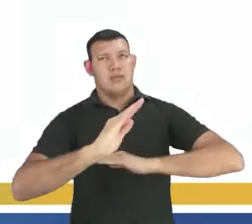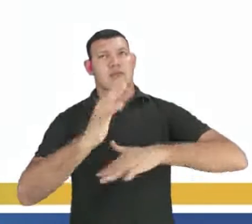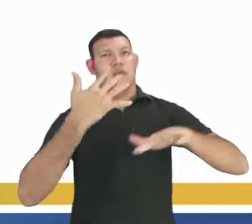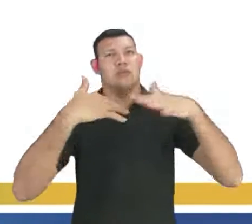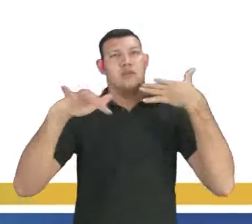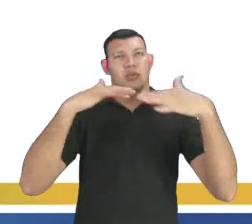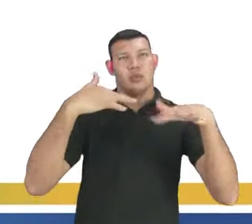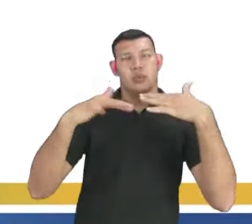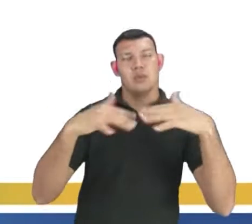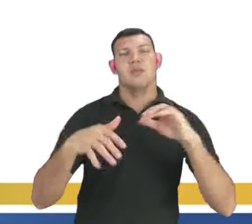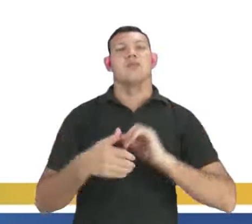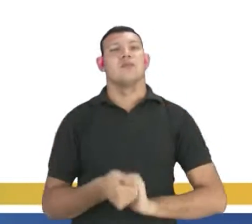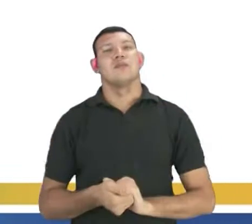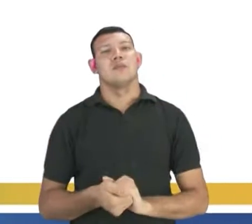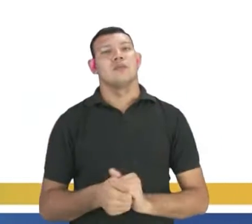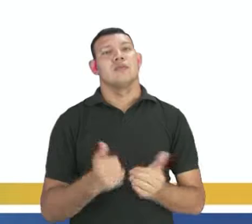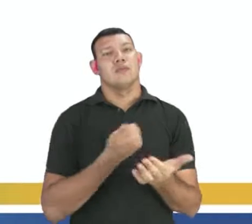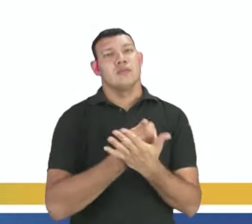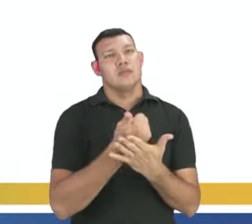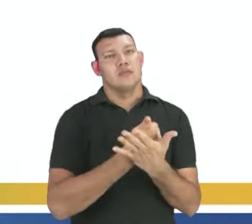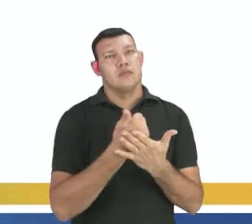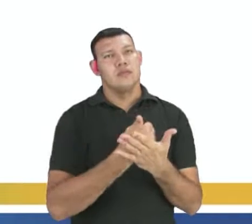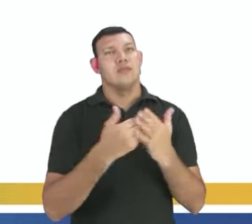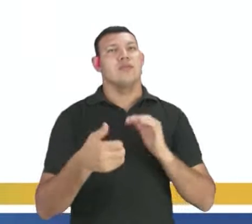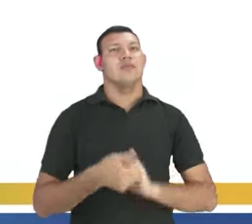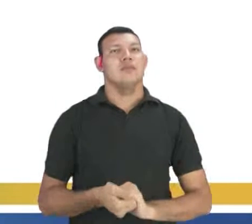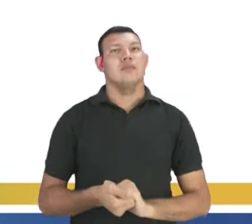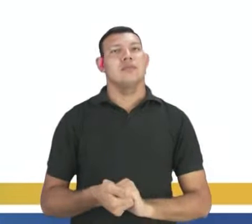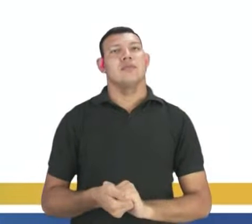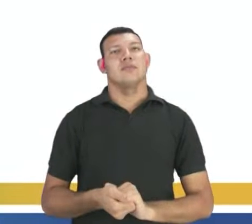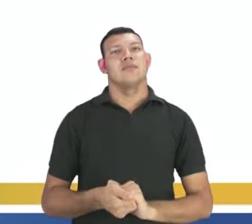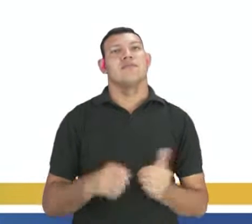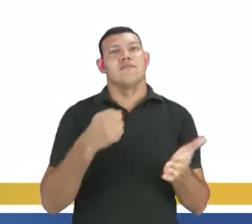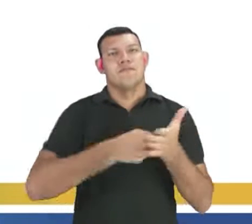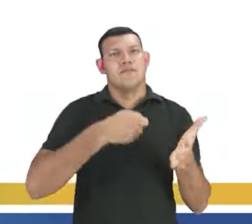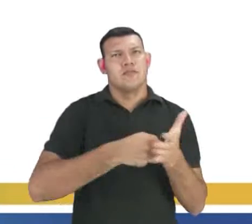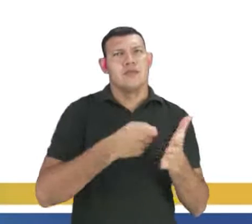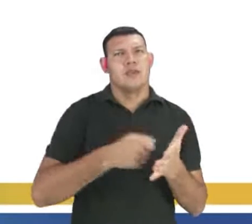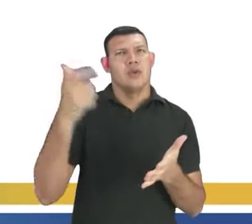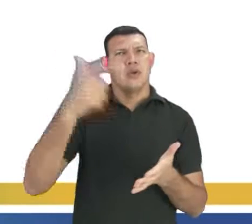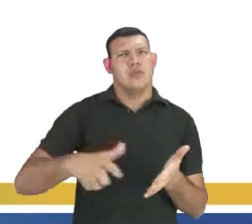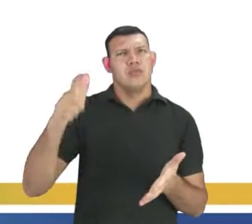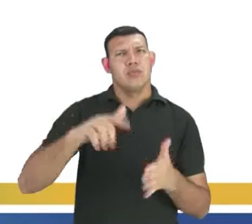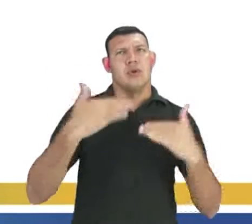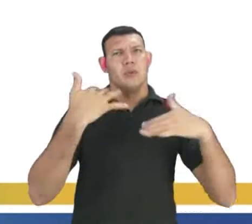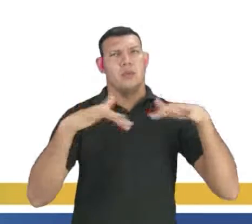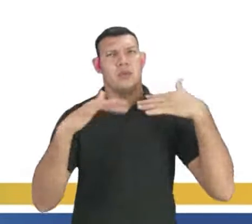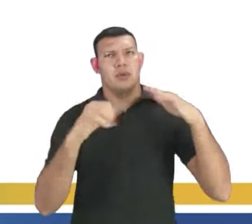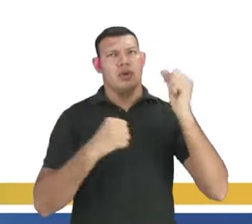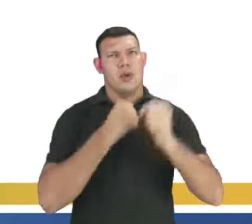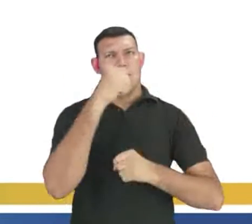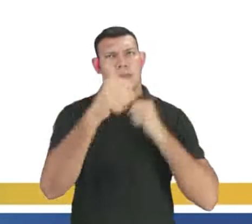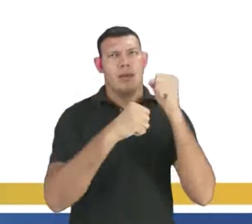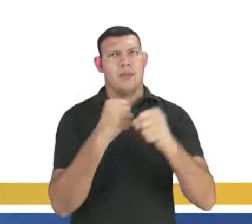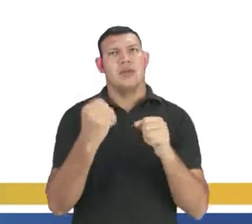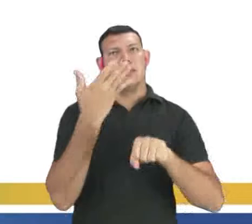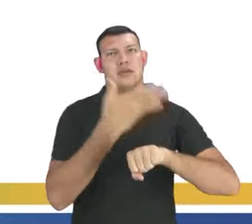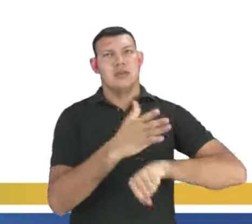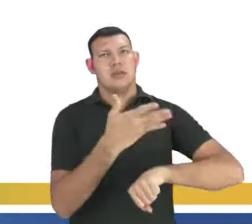e os movimentos, com uma intensificação e repetição de movimentos em golpes, treinamentos, exercícios e